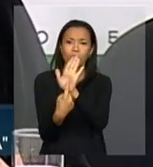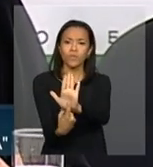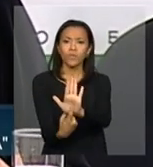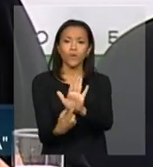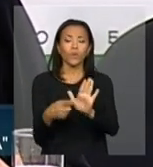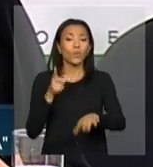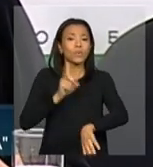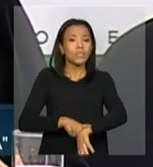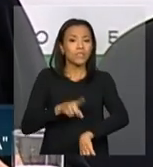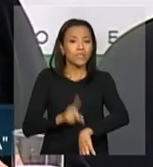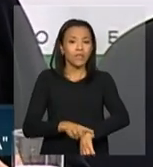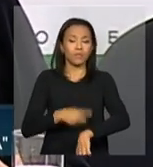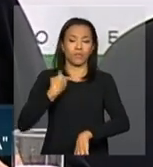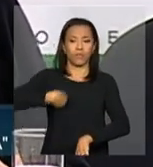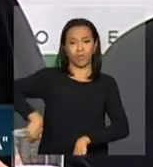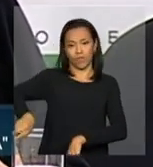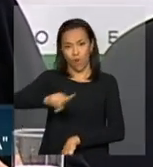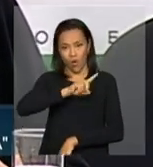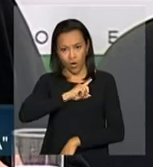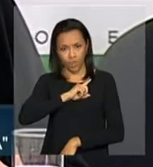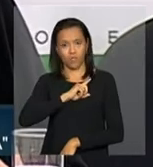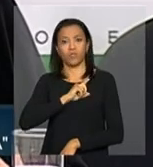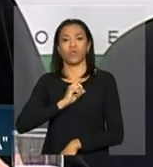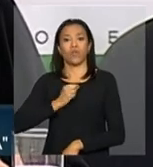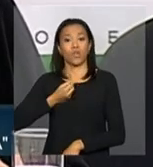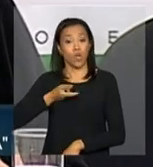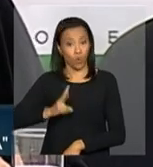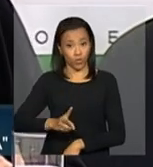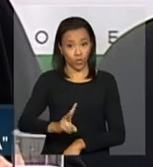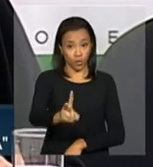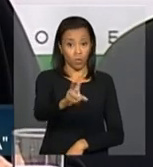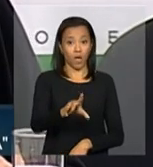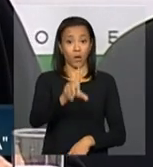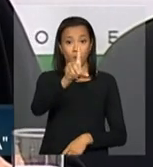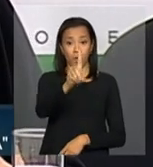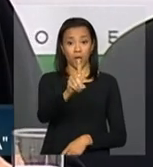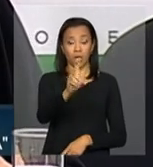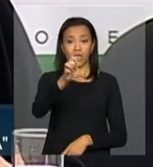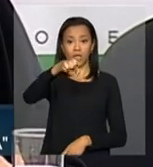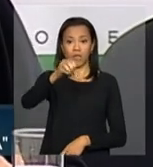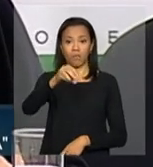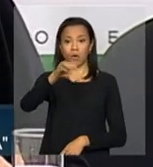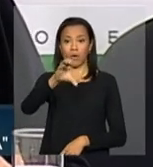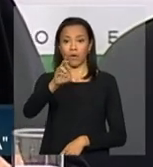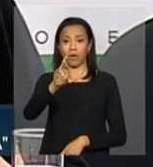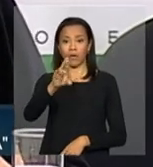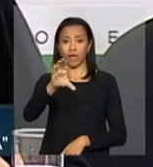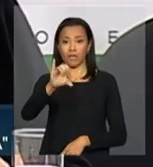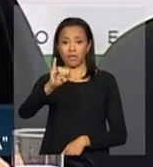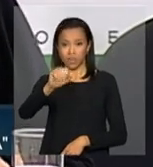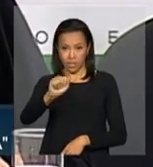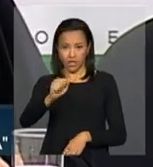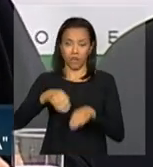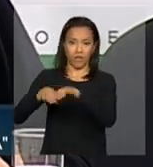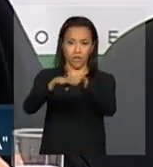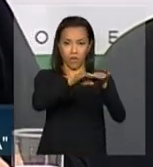nós levaríamos para uma democracia equilibrada seriam 150 anos. E,